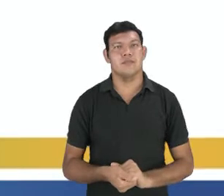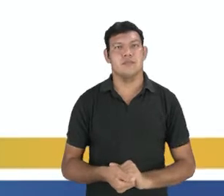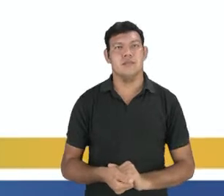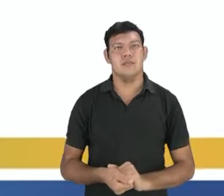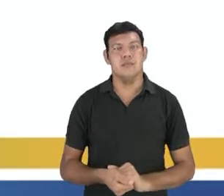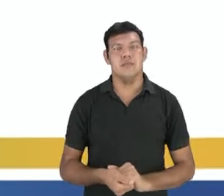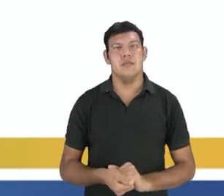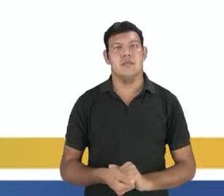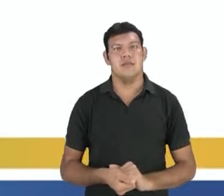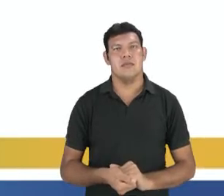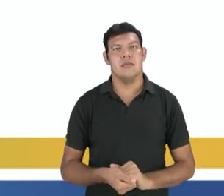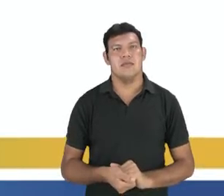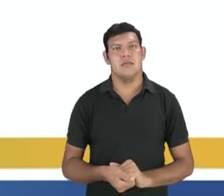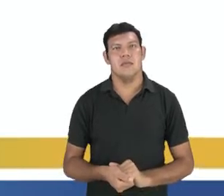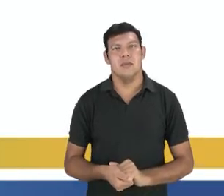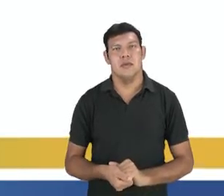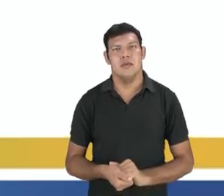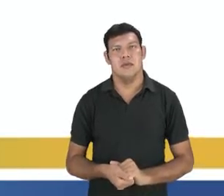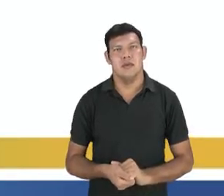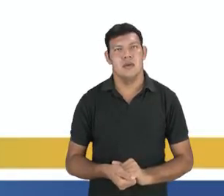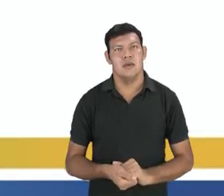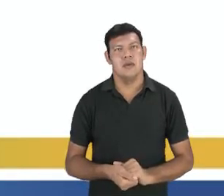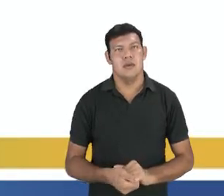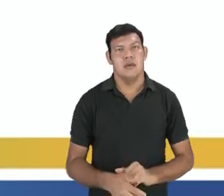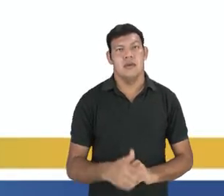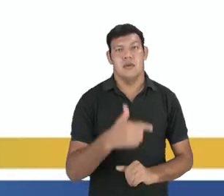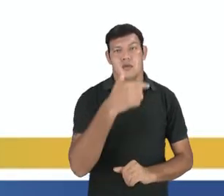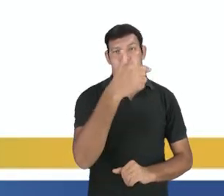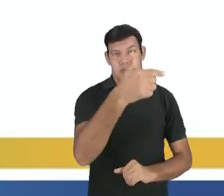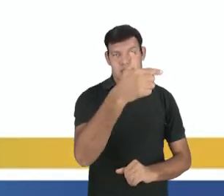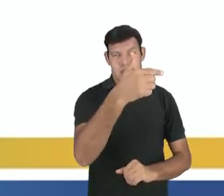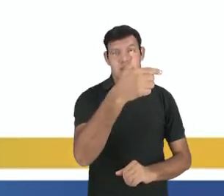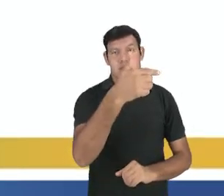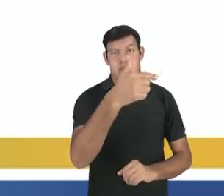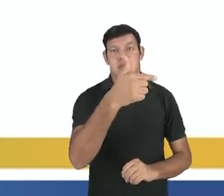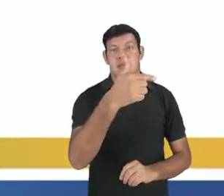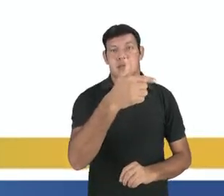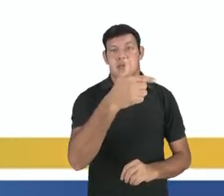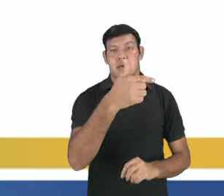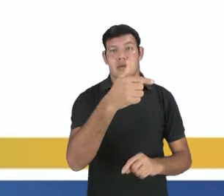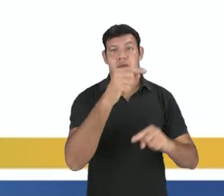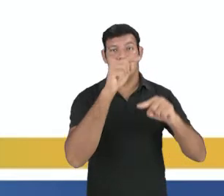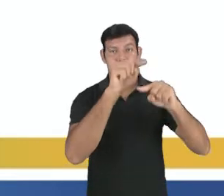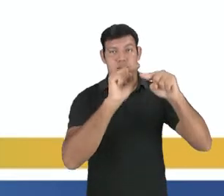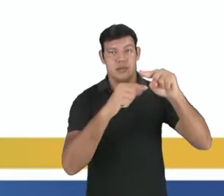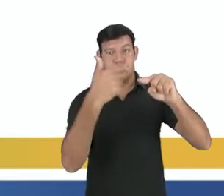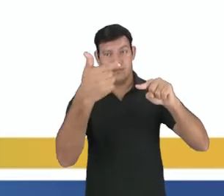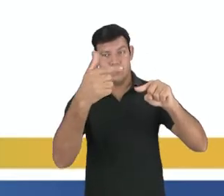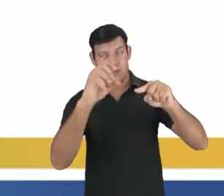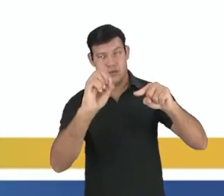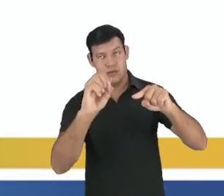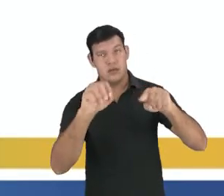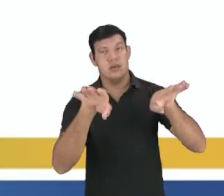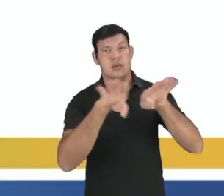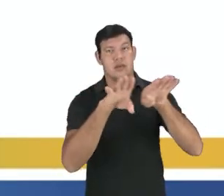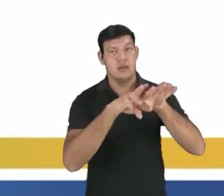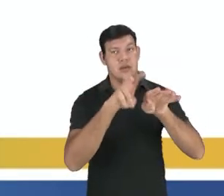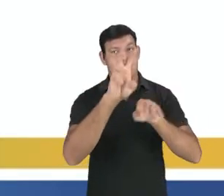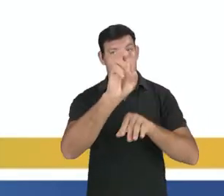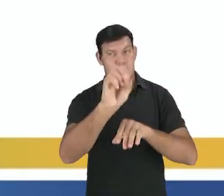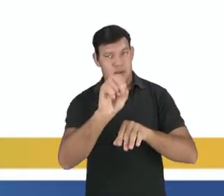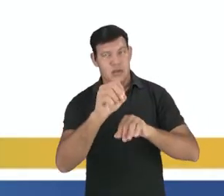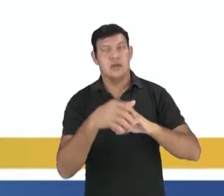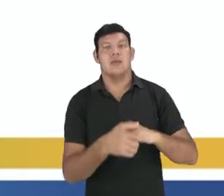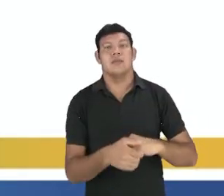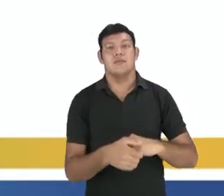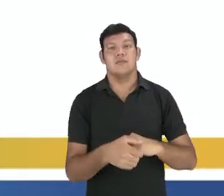2, 10 e 25. Então o 2, como ele divide o 20 e o 50 ao mesmo tempo, eu vou marcar